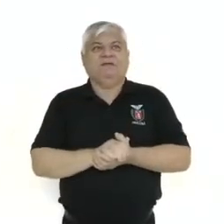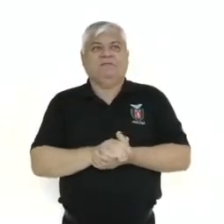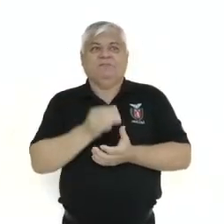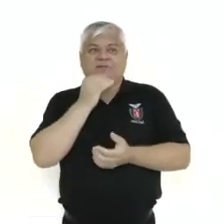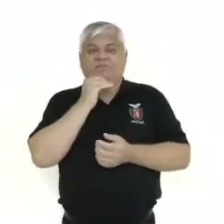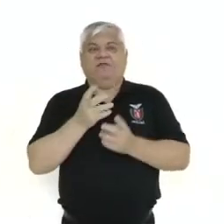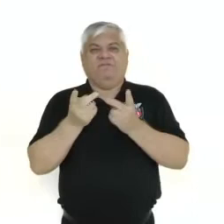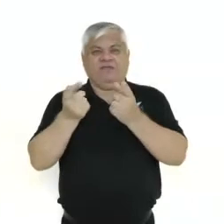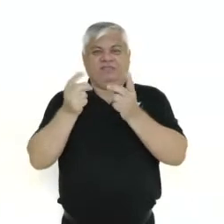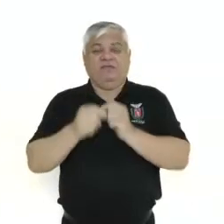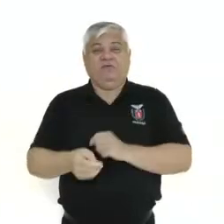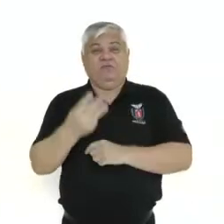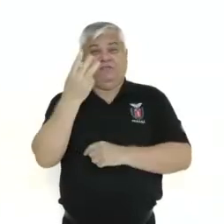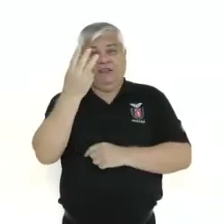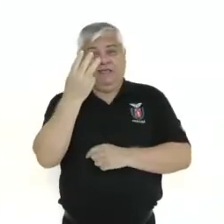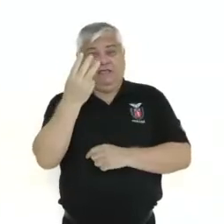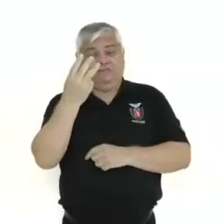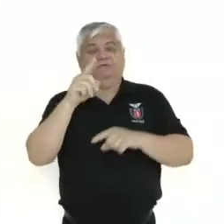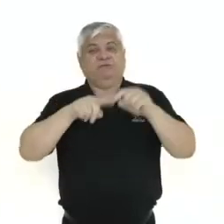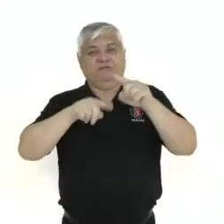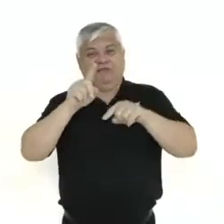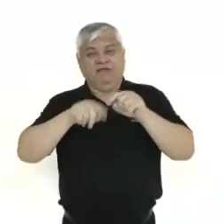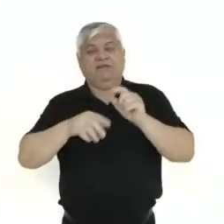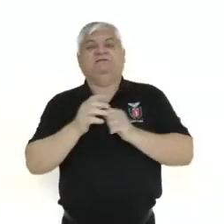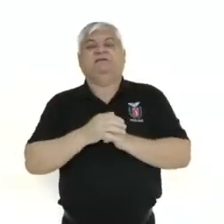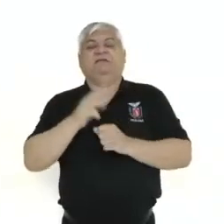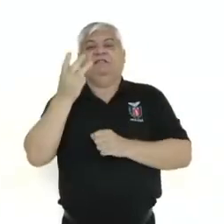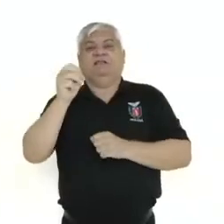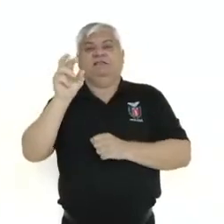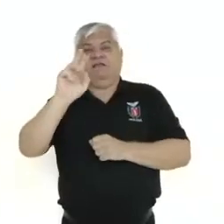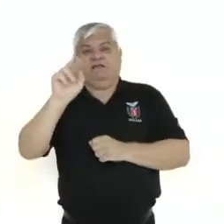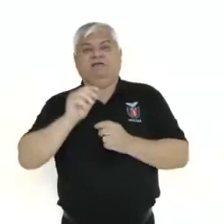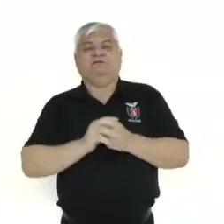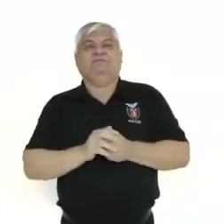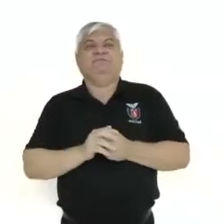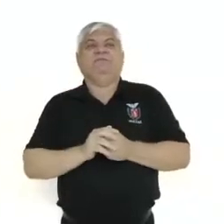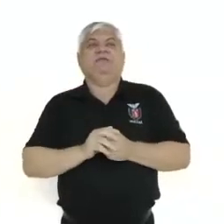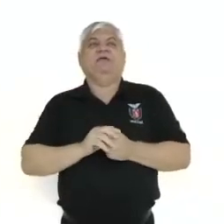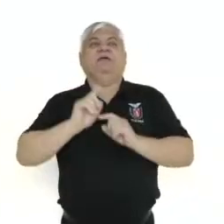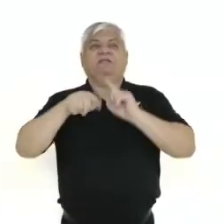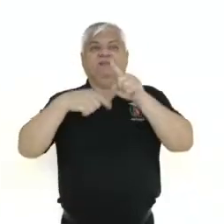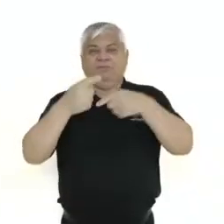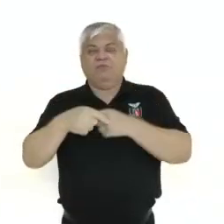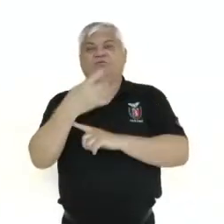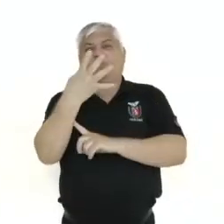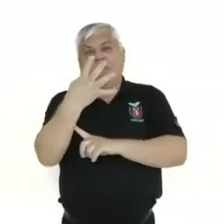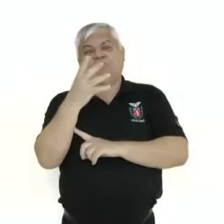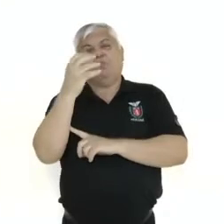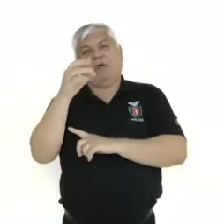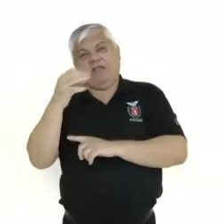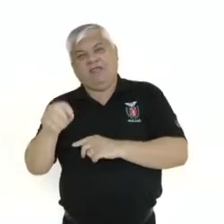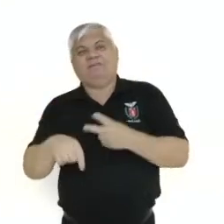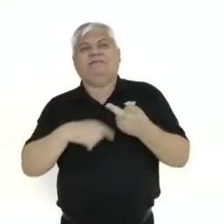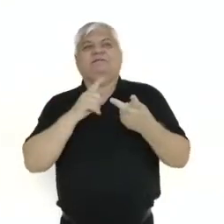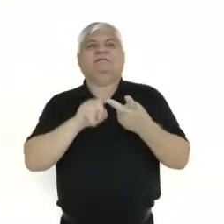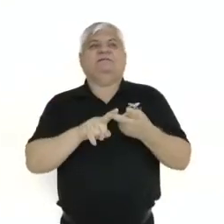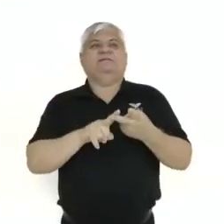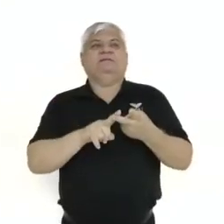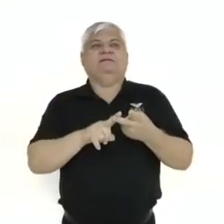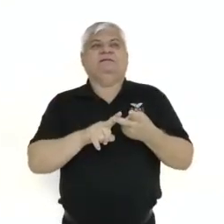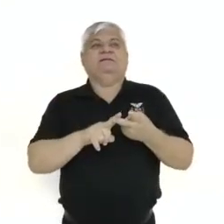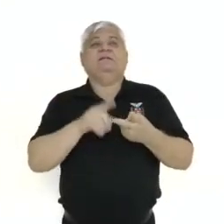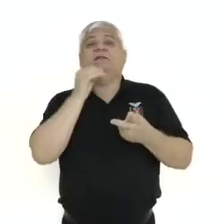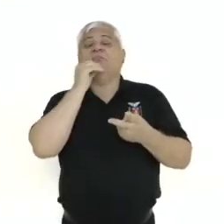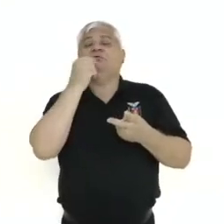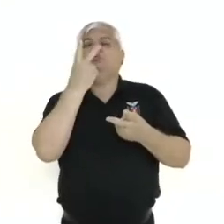Ele vendeu aqui no dia 19 3 unidades, R$30. Nesse outro dia, 4 unidades, R$40. Aí